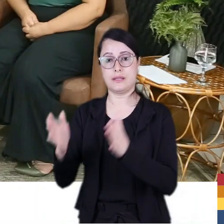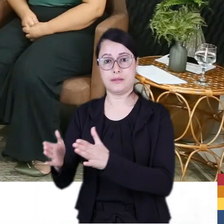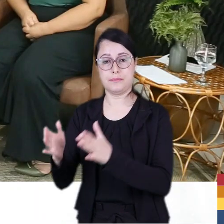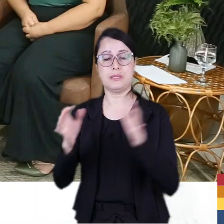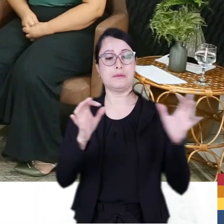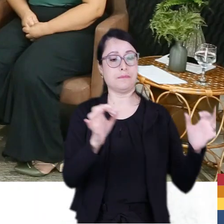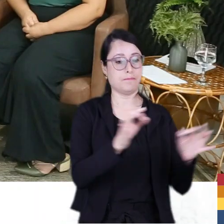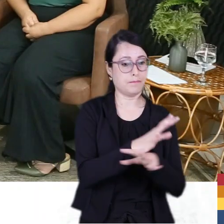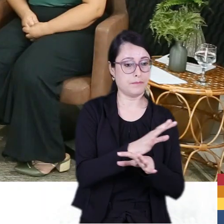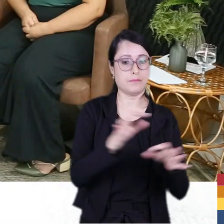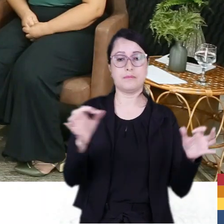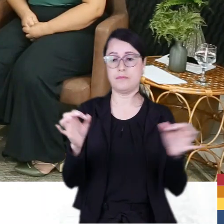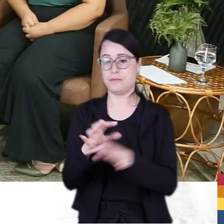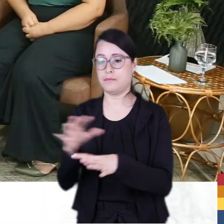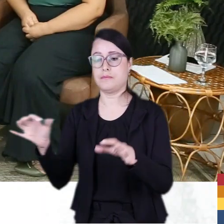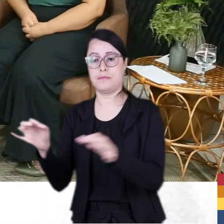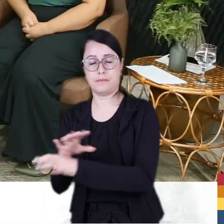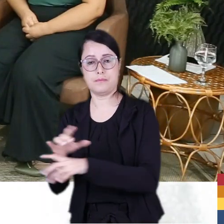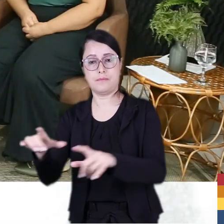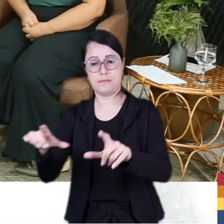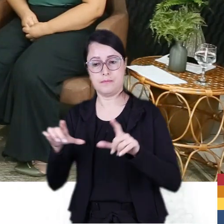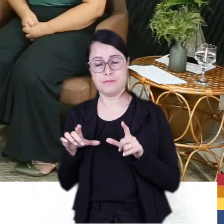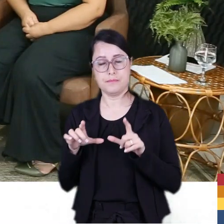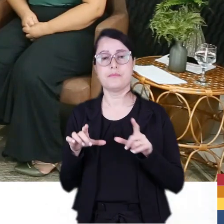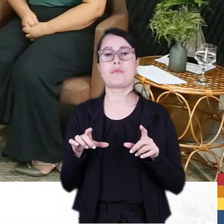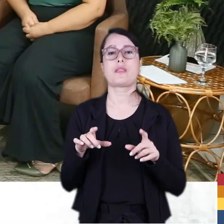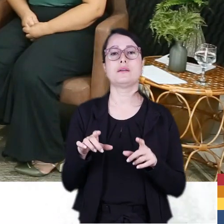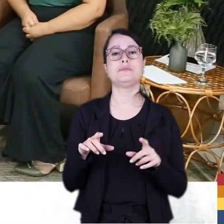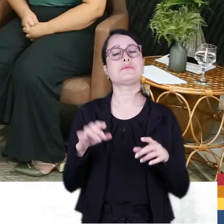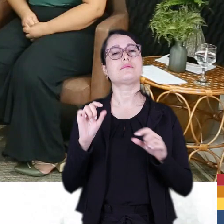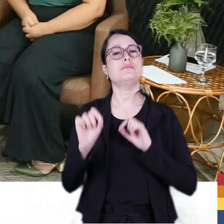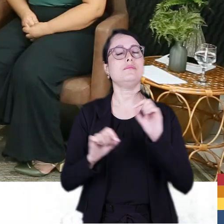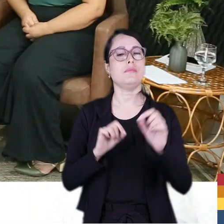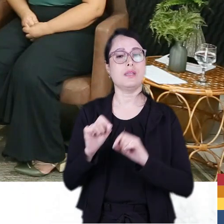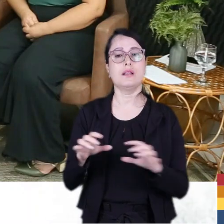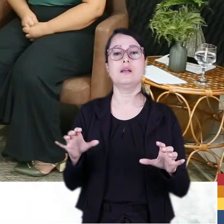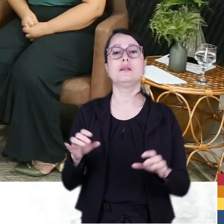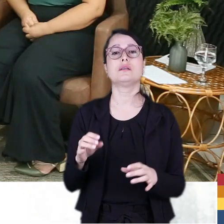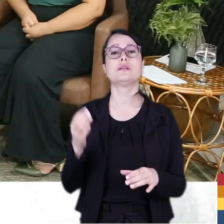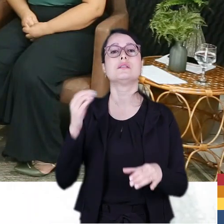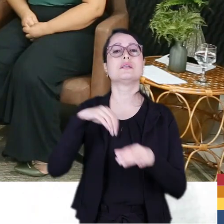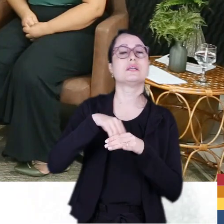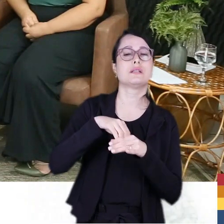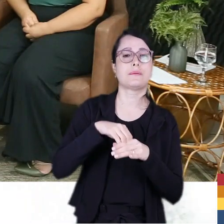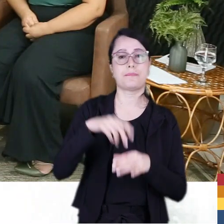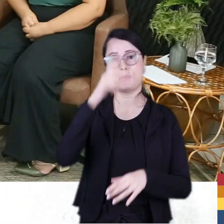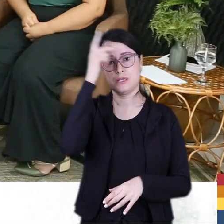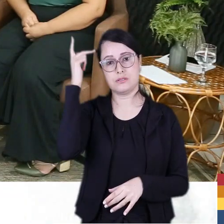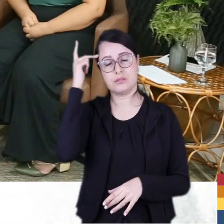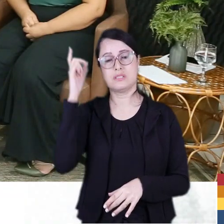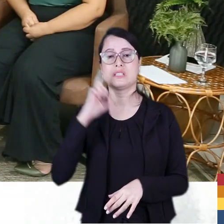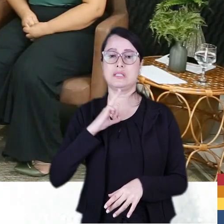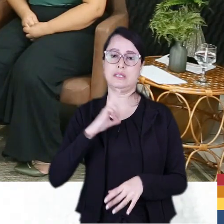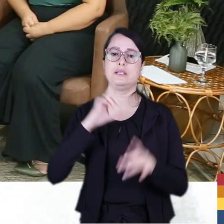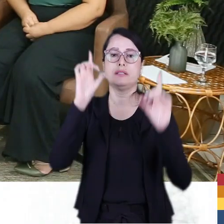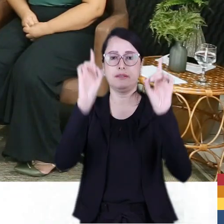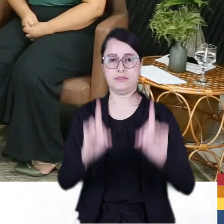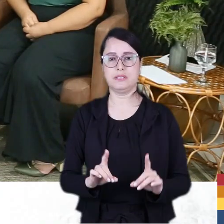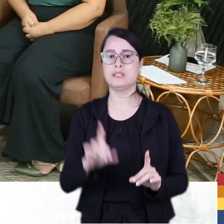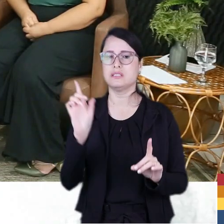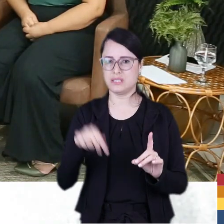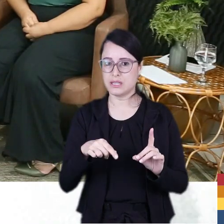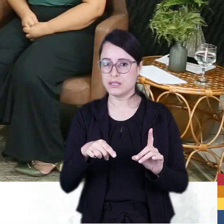também o reconhecimento e certificação de saberes e não menos importante também a certificação por etapas com